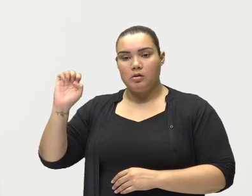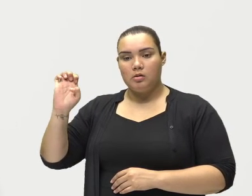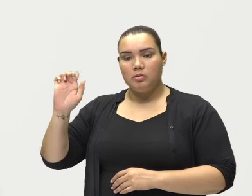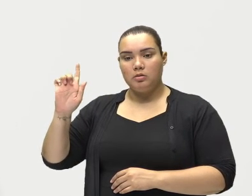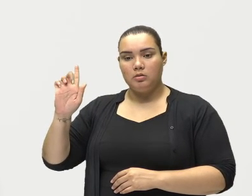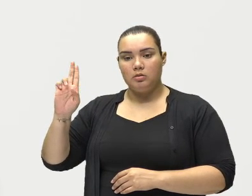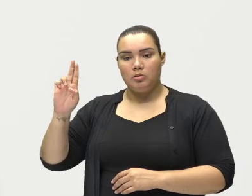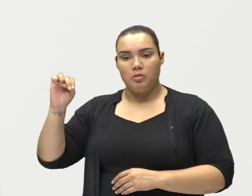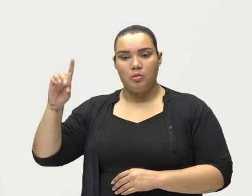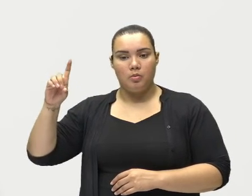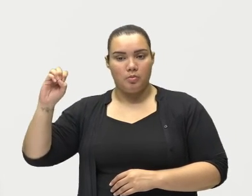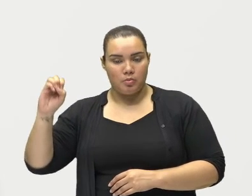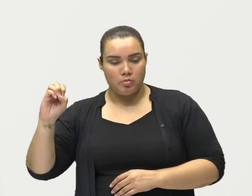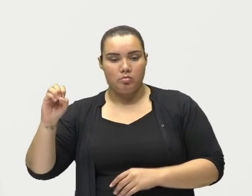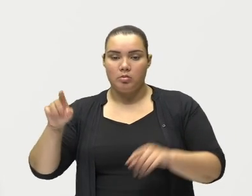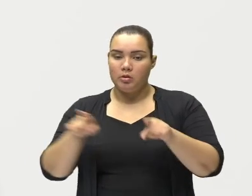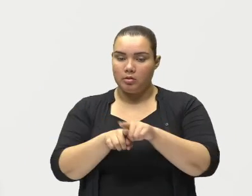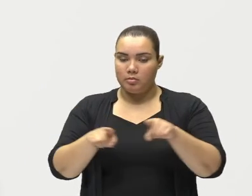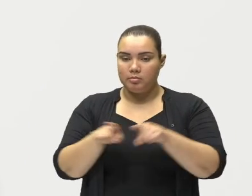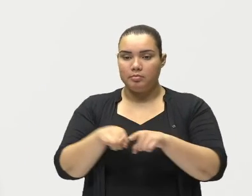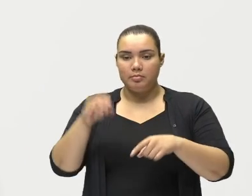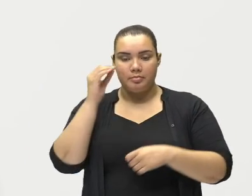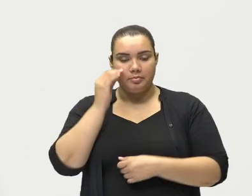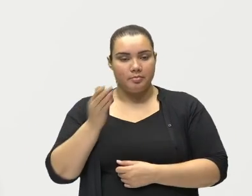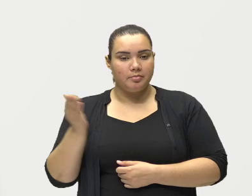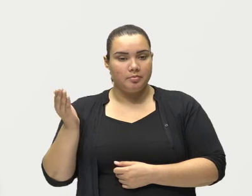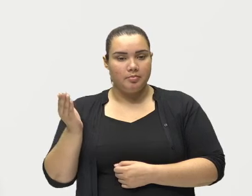só. Segundo também, né? Segundo, olha só.